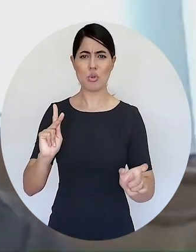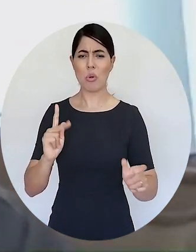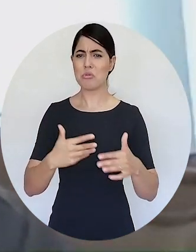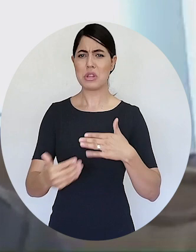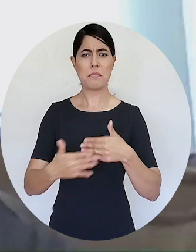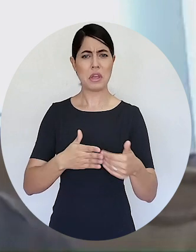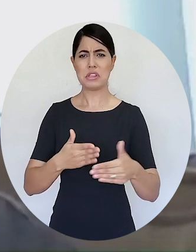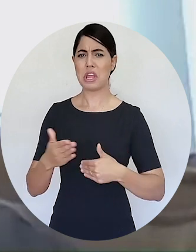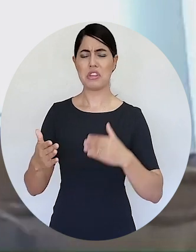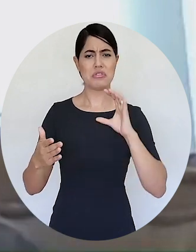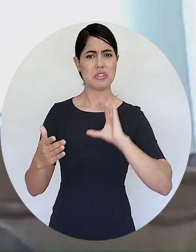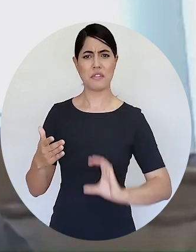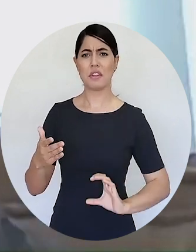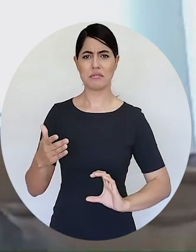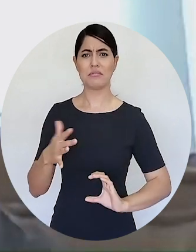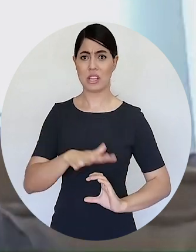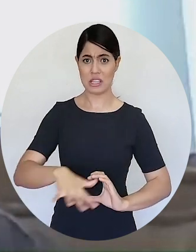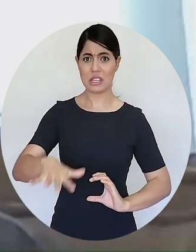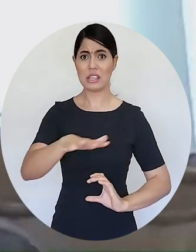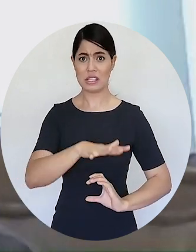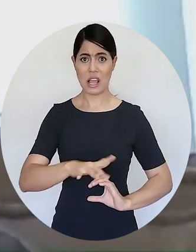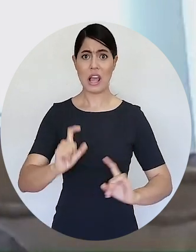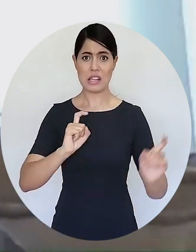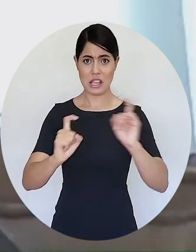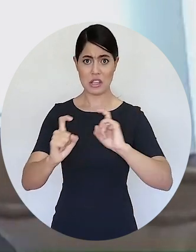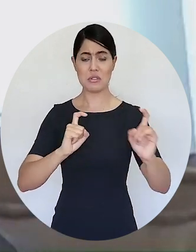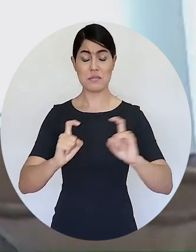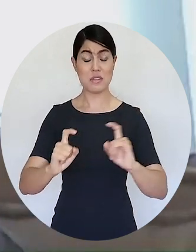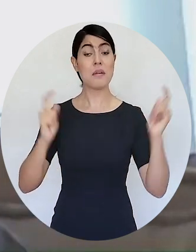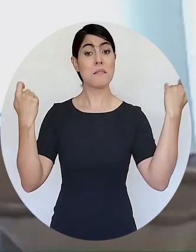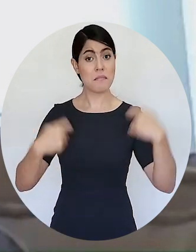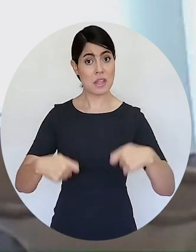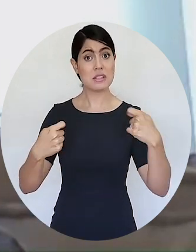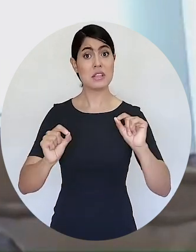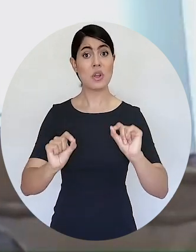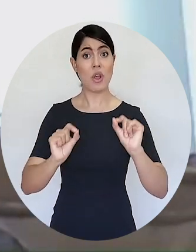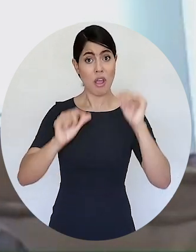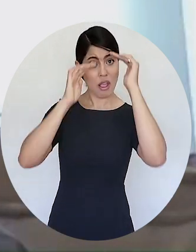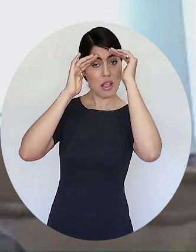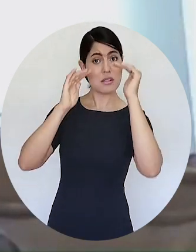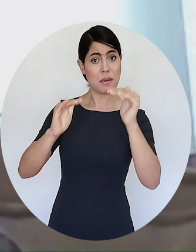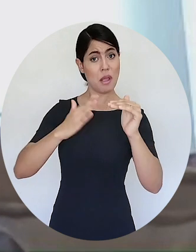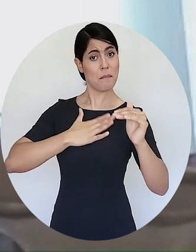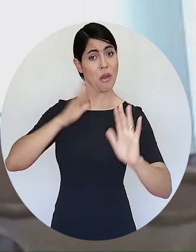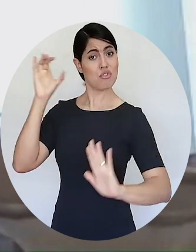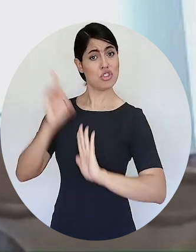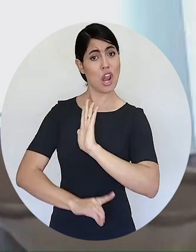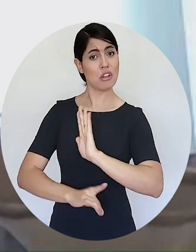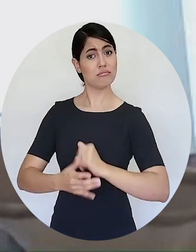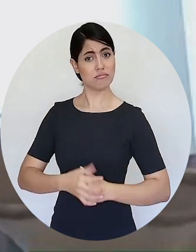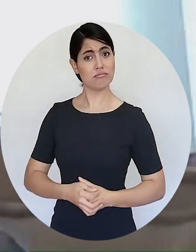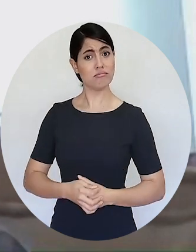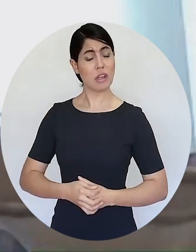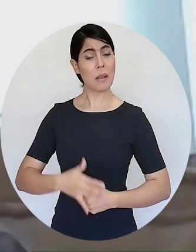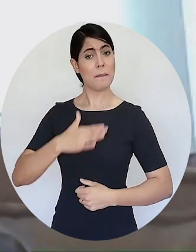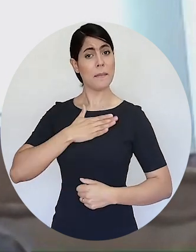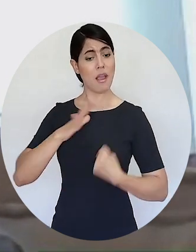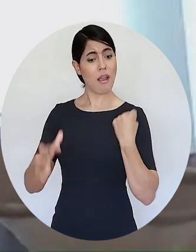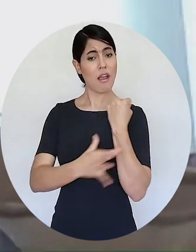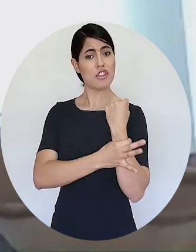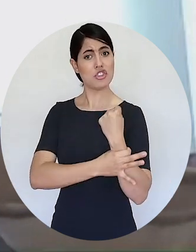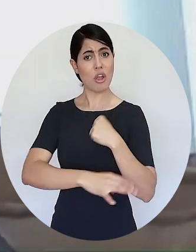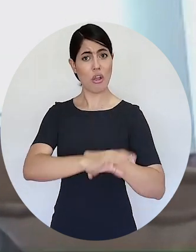atuação da autoridade pública, do sistema de administração pública, tem que respeitar os meus direitos, as minhas